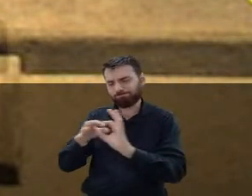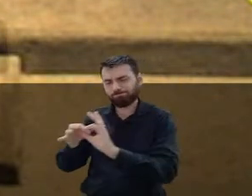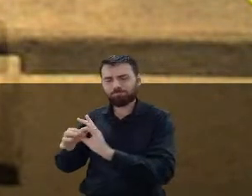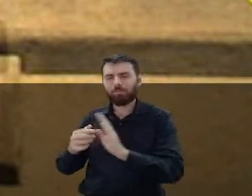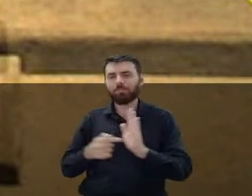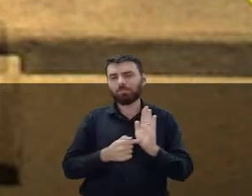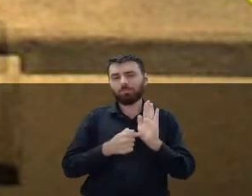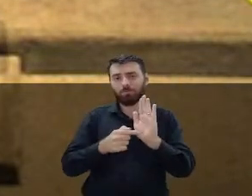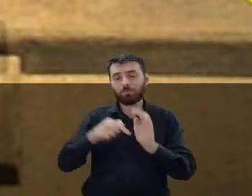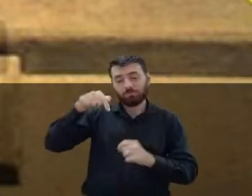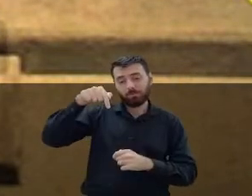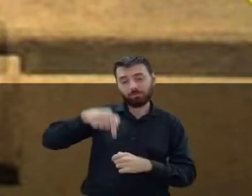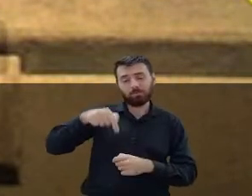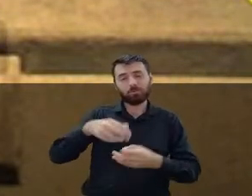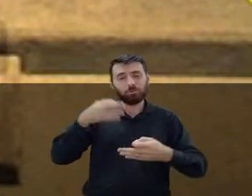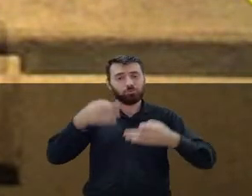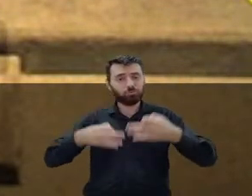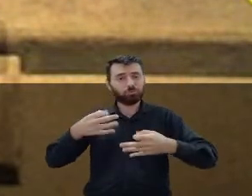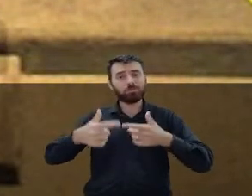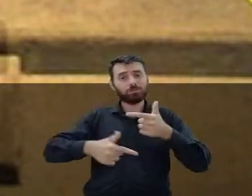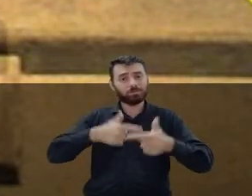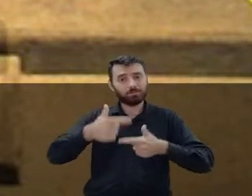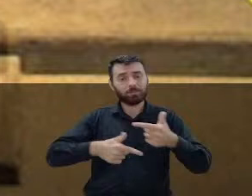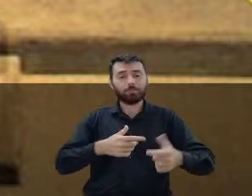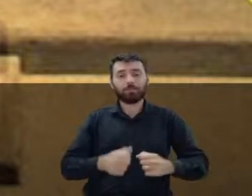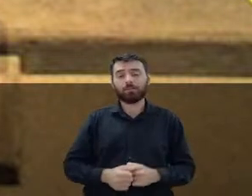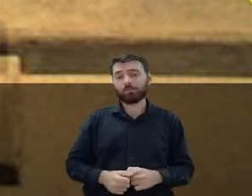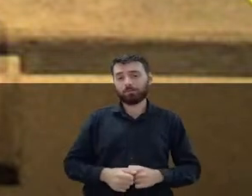juízo civil